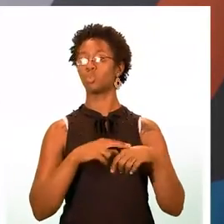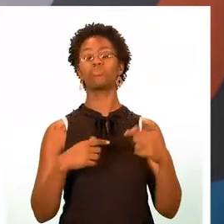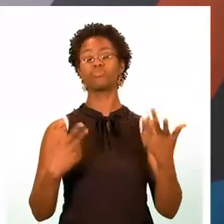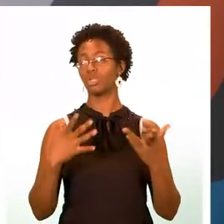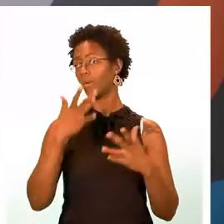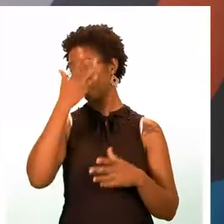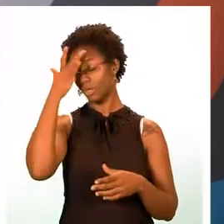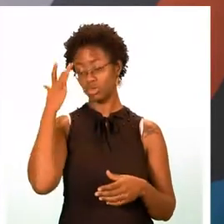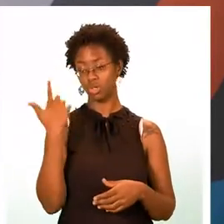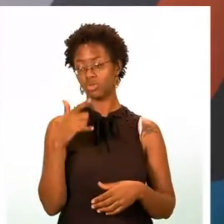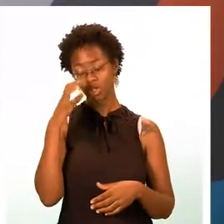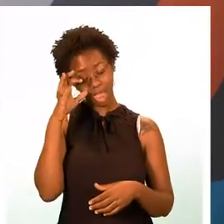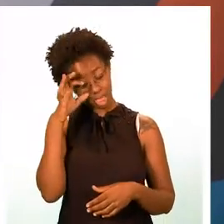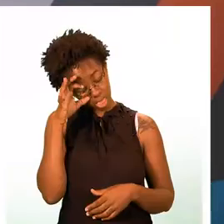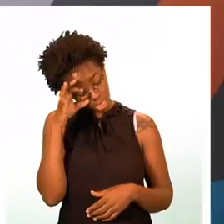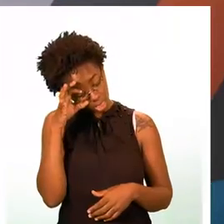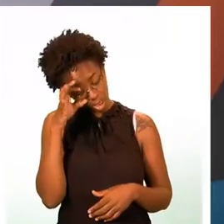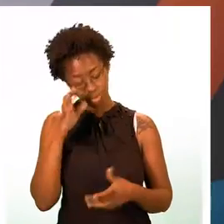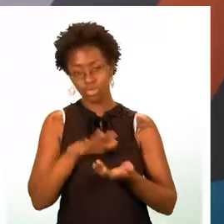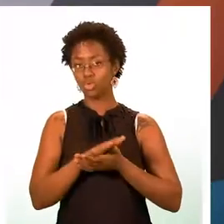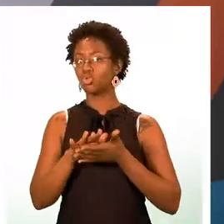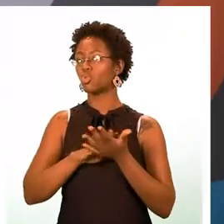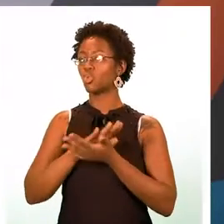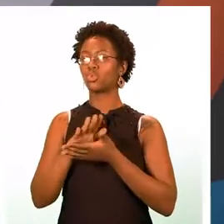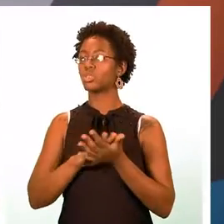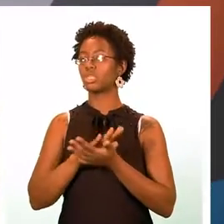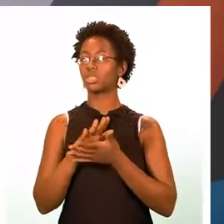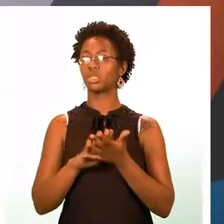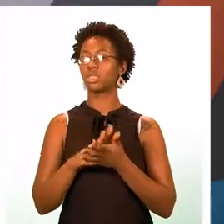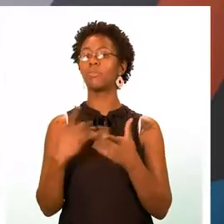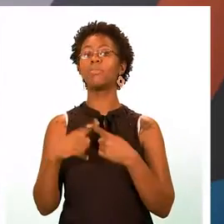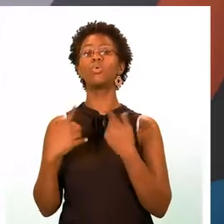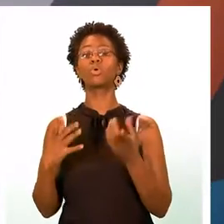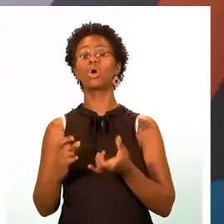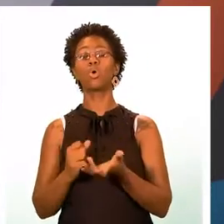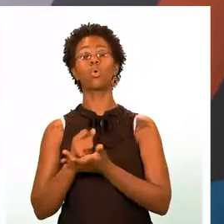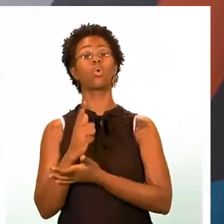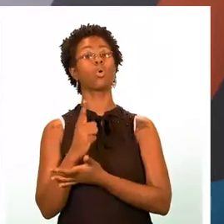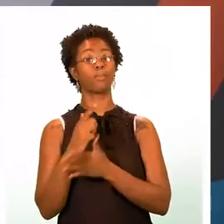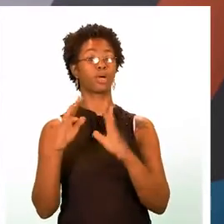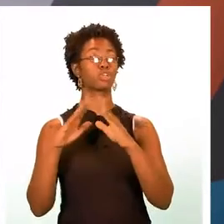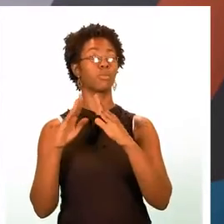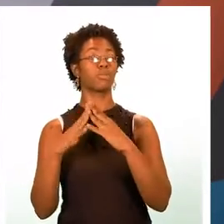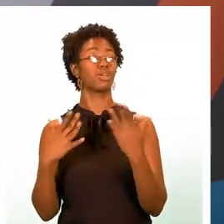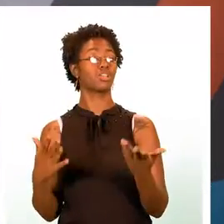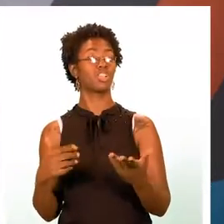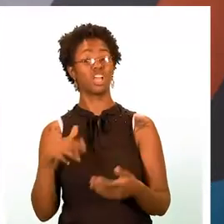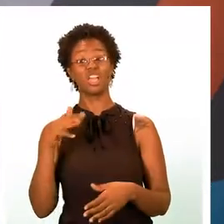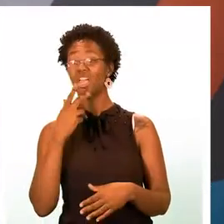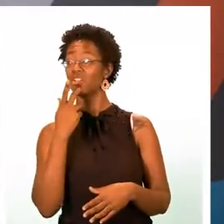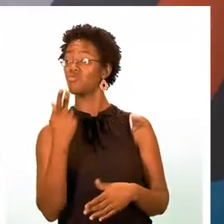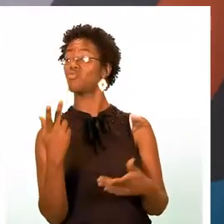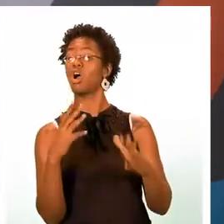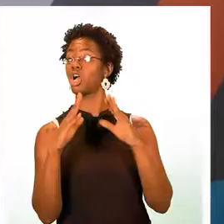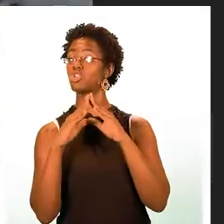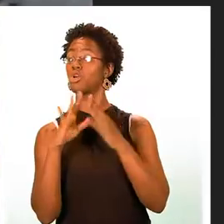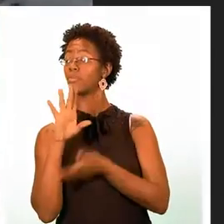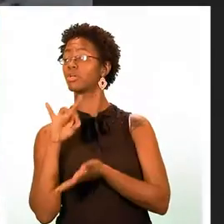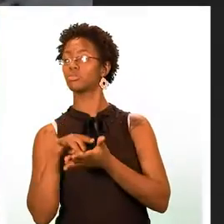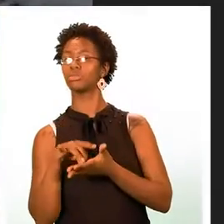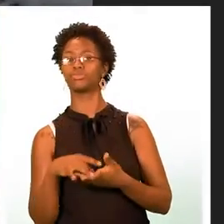nos assistindo, a gente não tem esse olho, a gente não tem a expertise, por que ainda se compra diamantes? Quem garante que aquilo é a